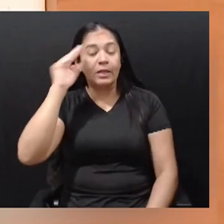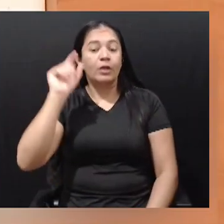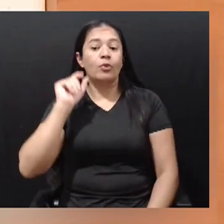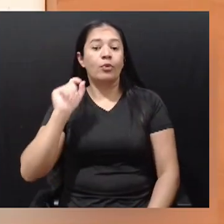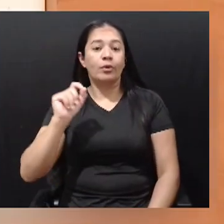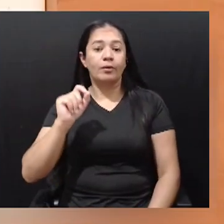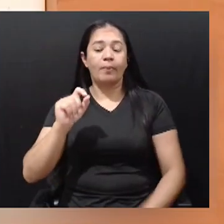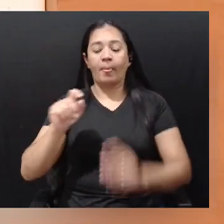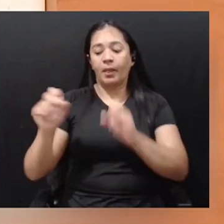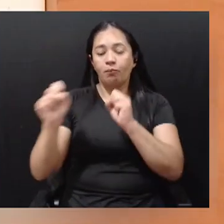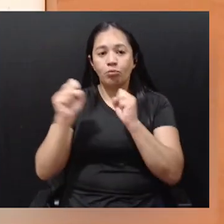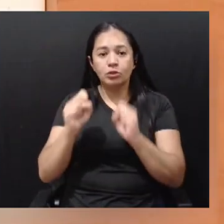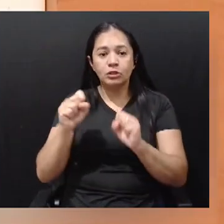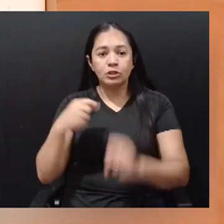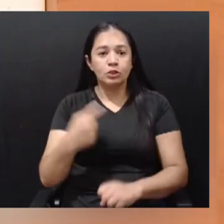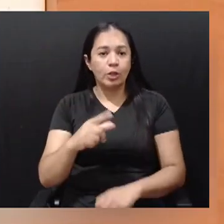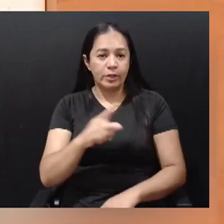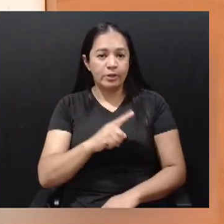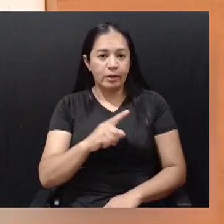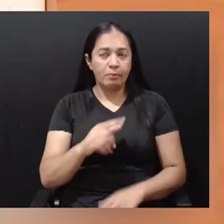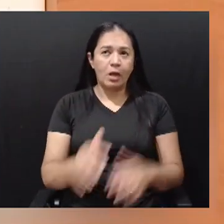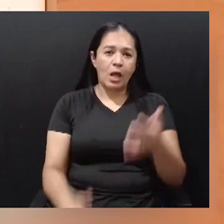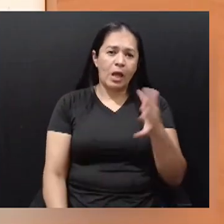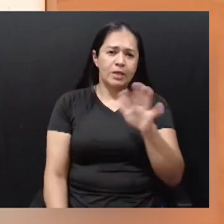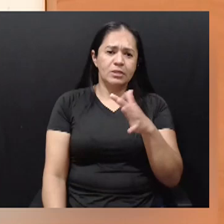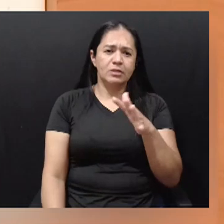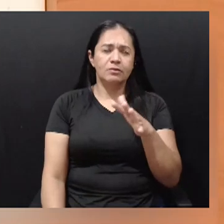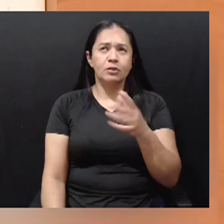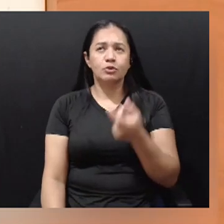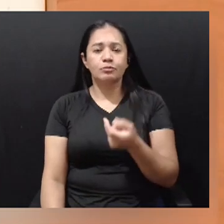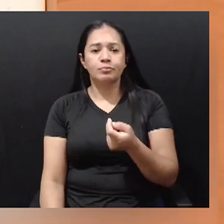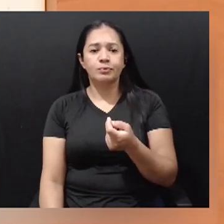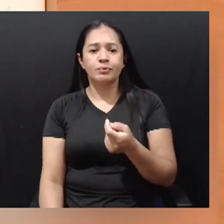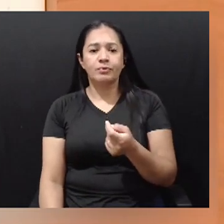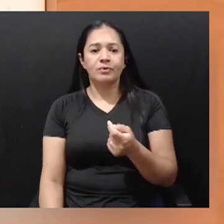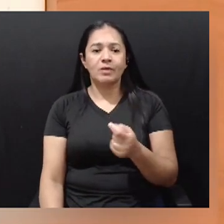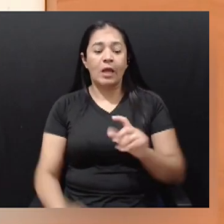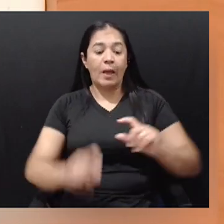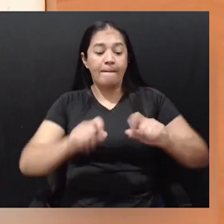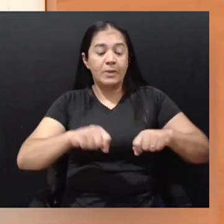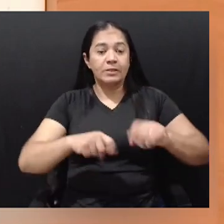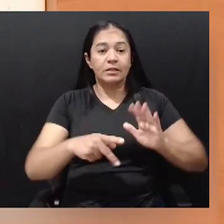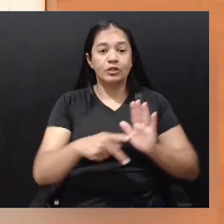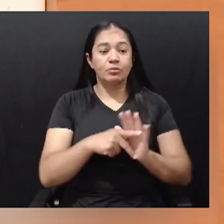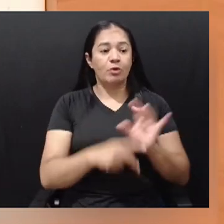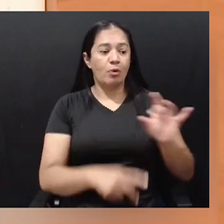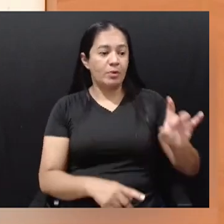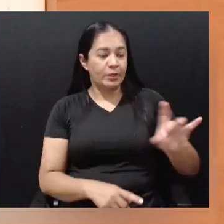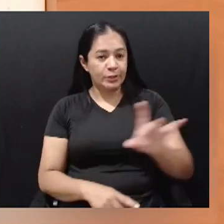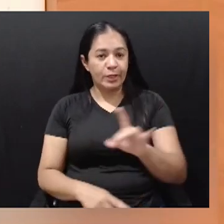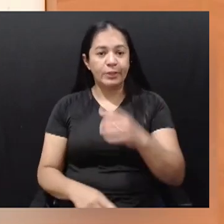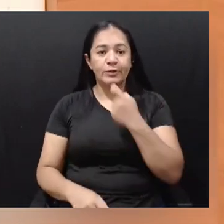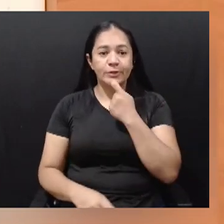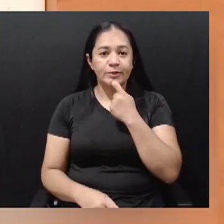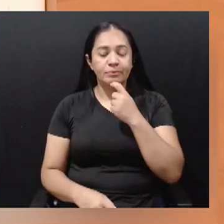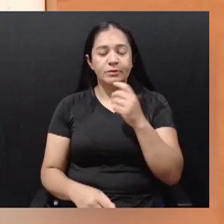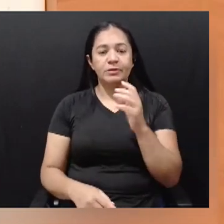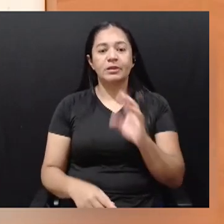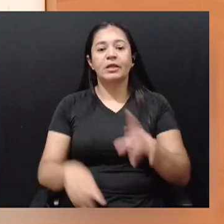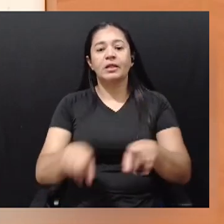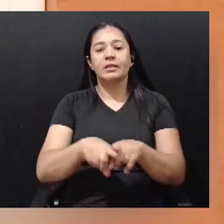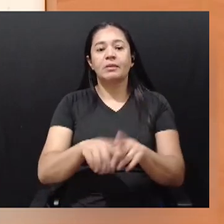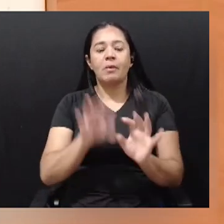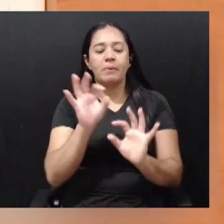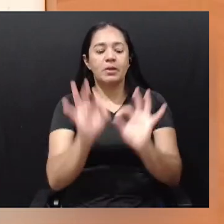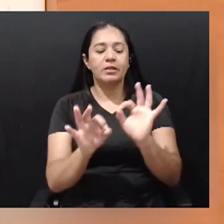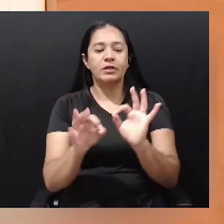tem, às vezes um pouco das aptidões especiais que Campinas pode ter e desenhar ela para o tamanho da cidade e para o momento